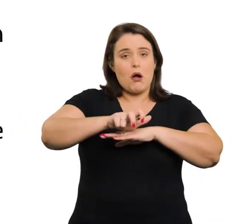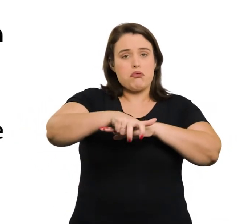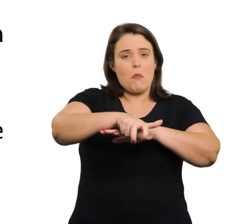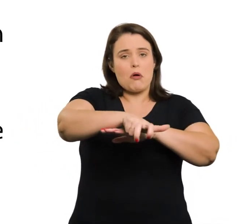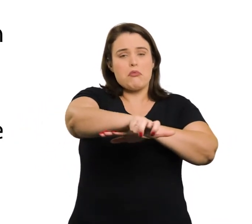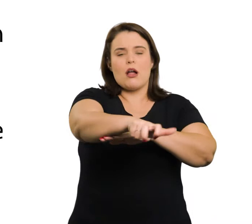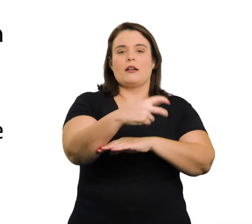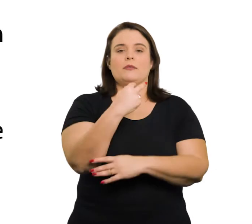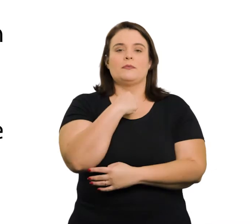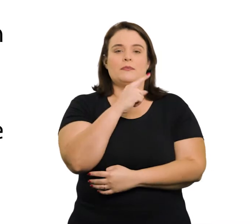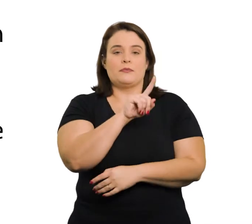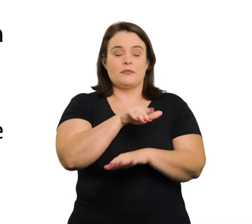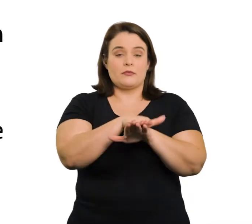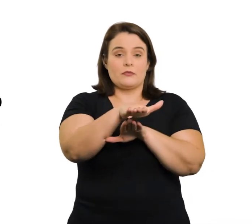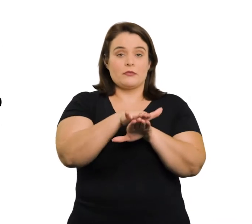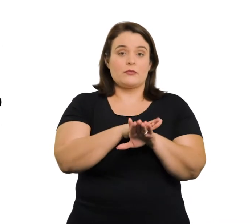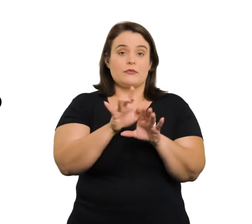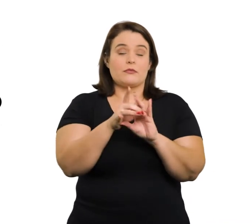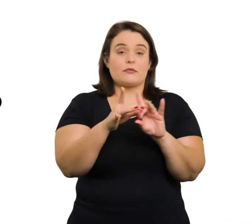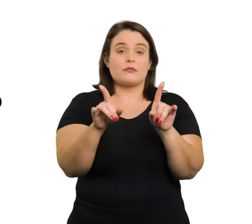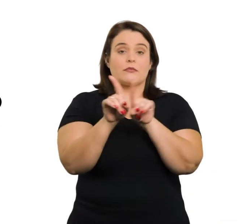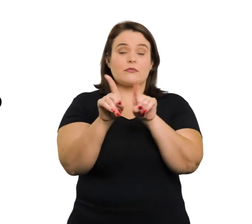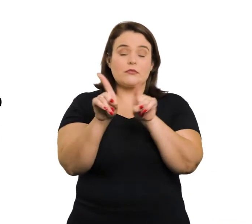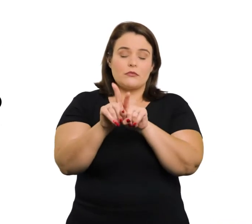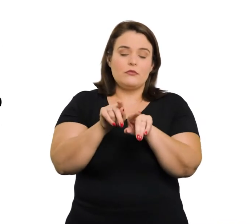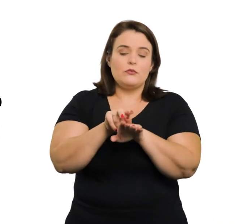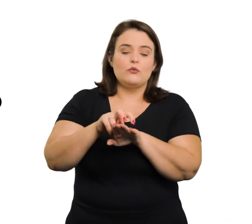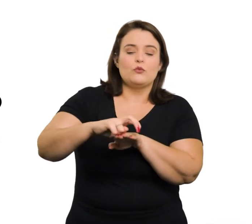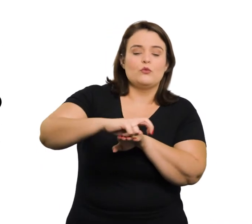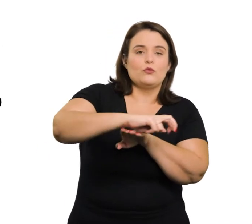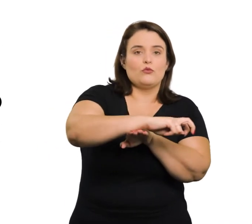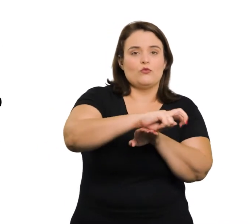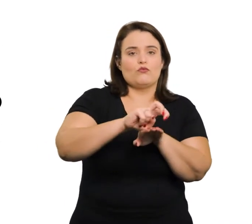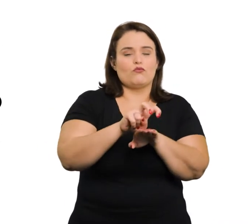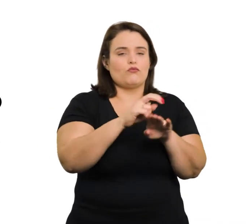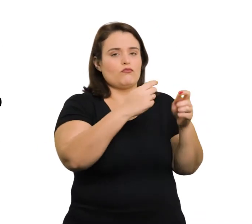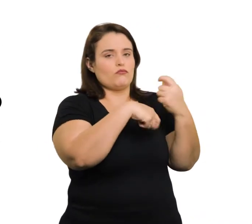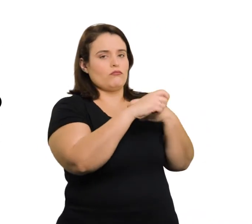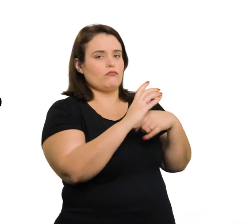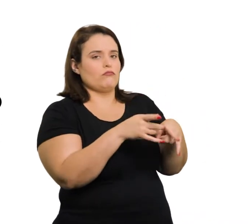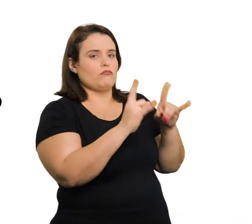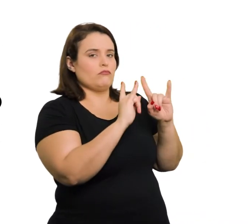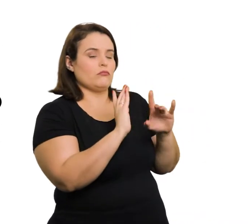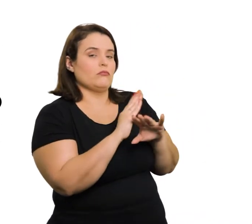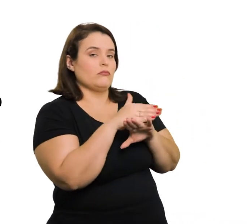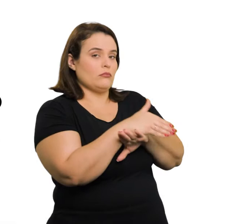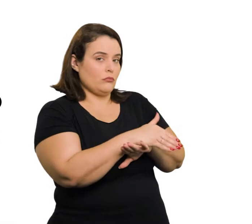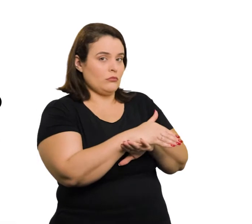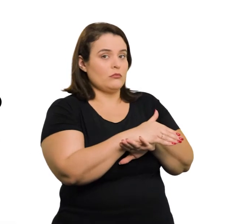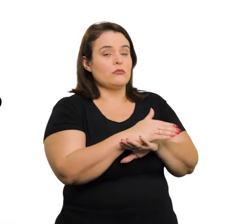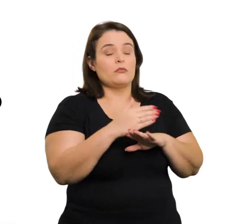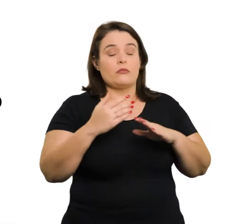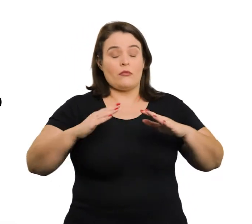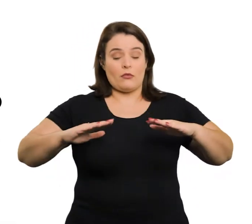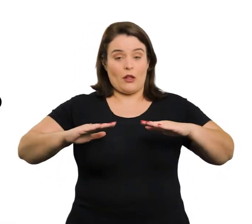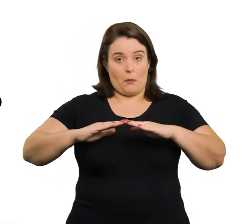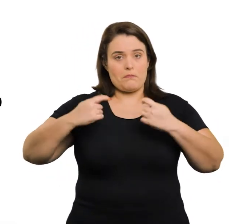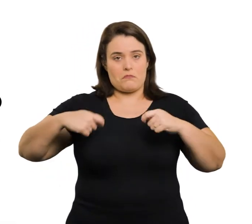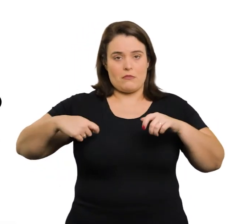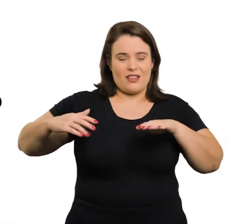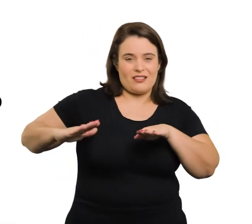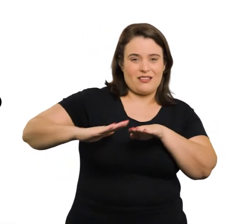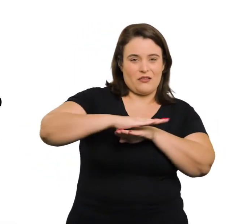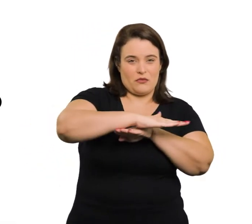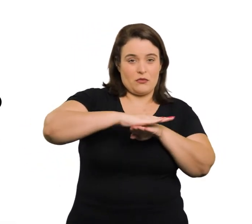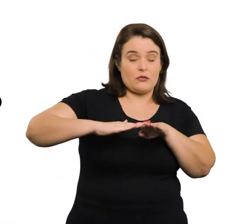com rodas na faixa livre e nos acessos a imóveis, mobiliários, rebaixamentos de calçada com fins de